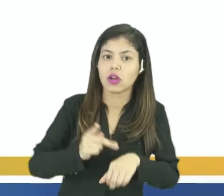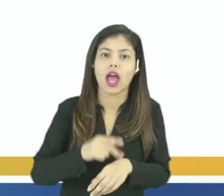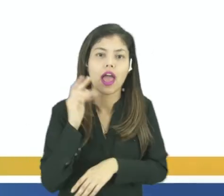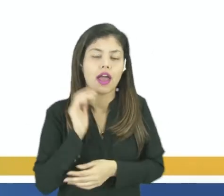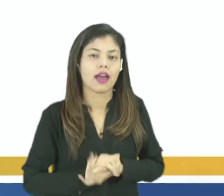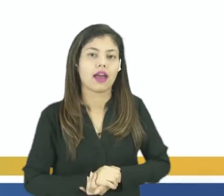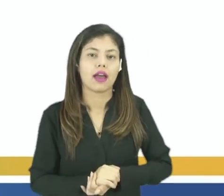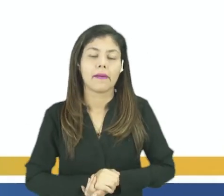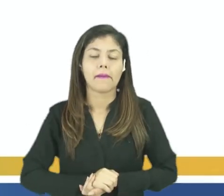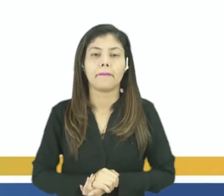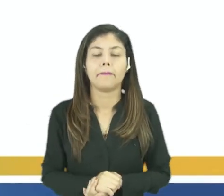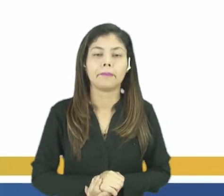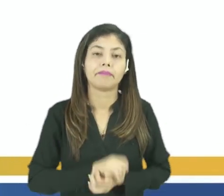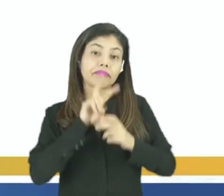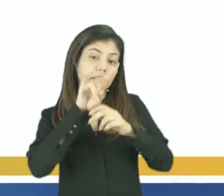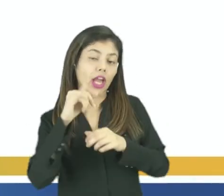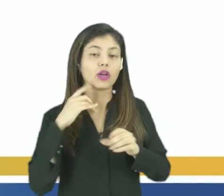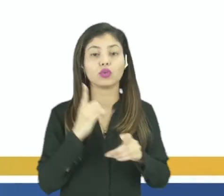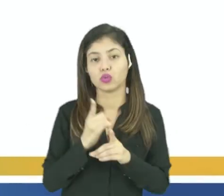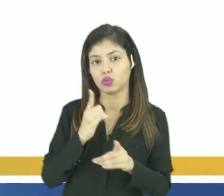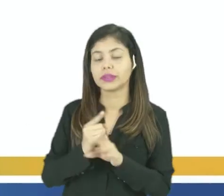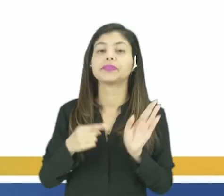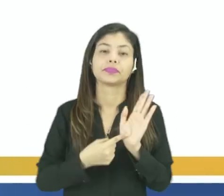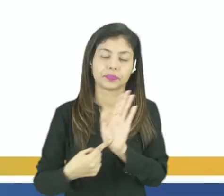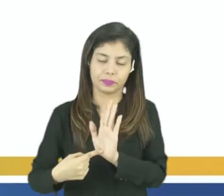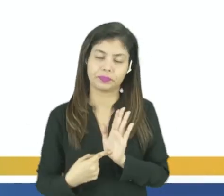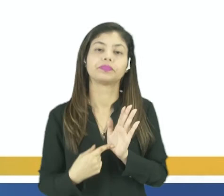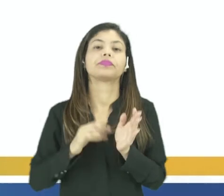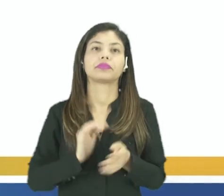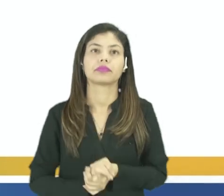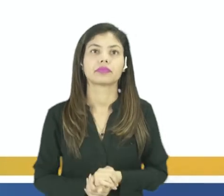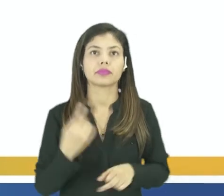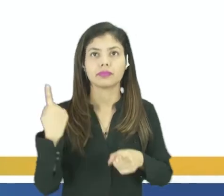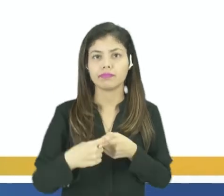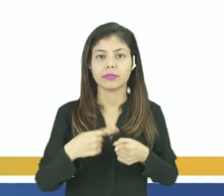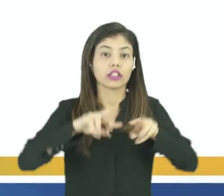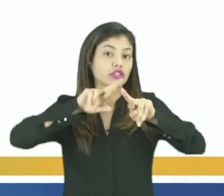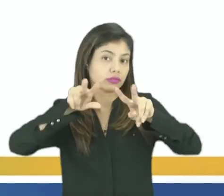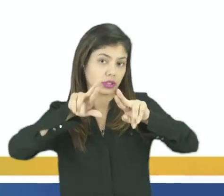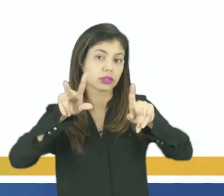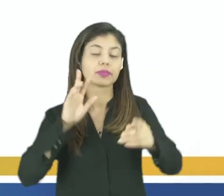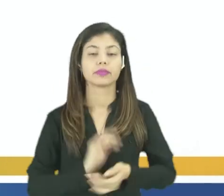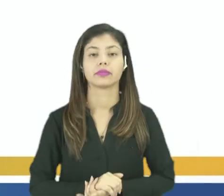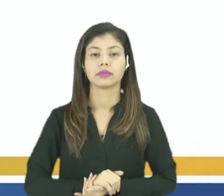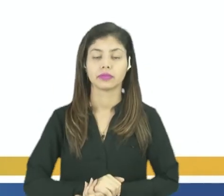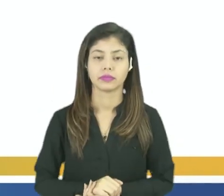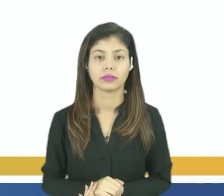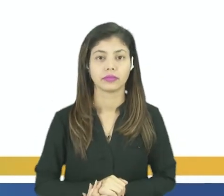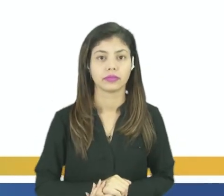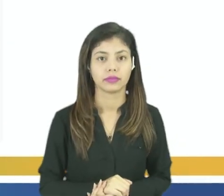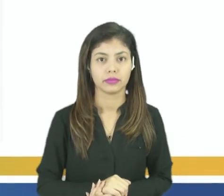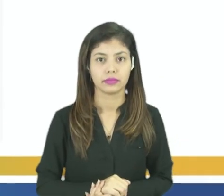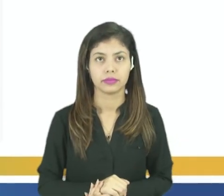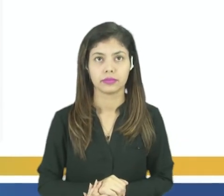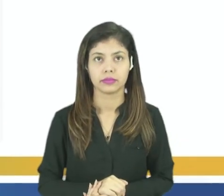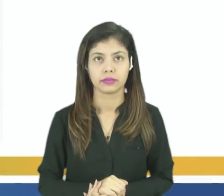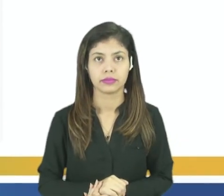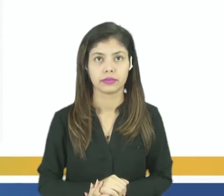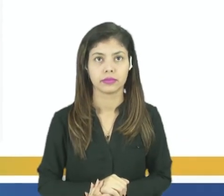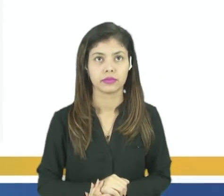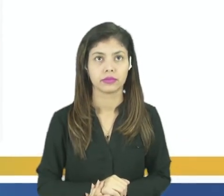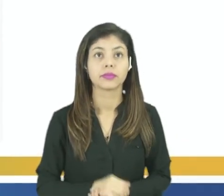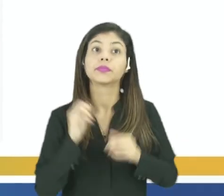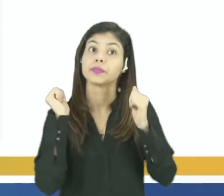a velocidade do objeto, né? Que é da mudança lá de velocidade. E aí, esses ângulozinhos aqui, ó, são os ângulos que formam aqui,